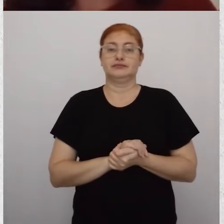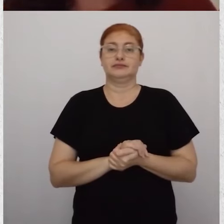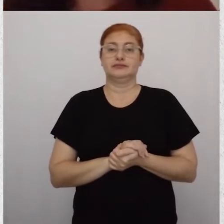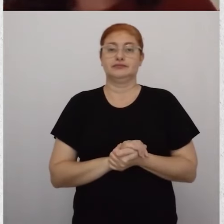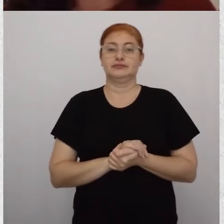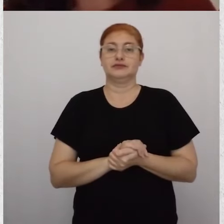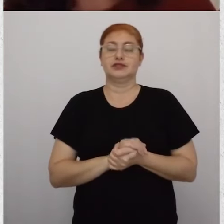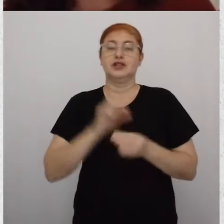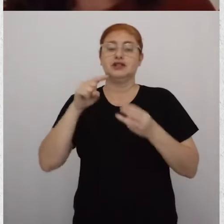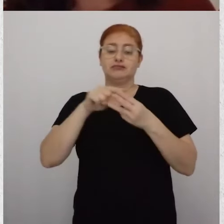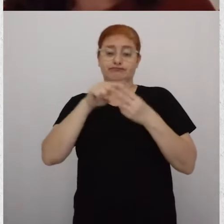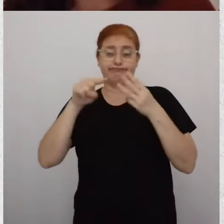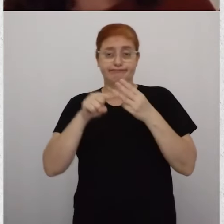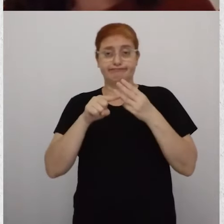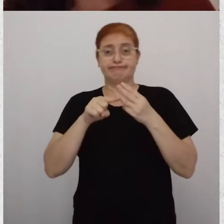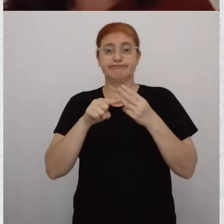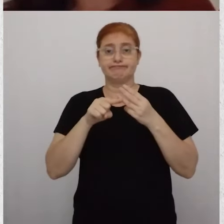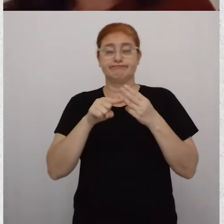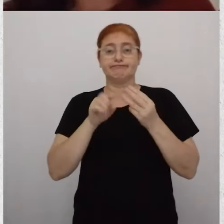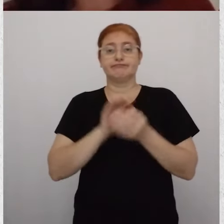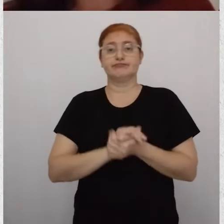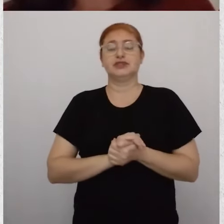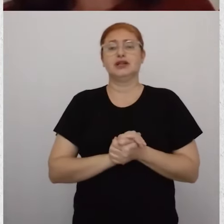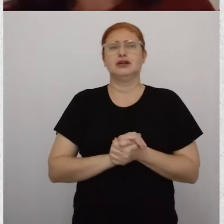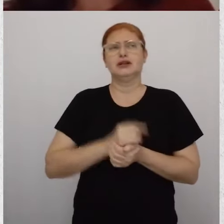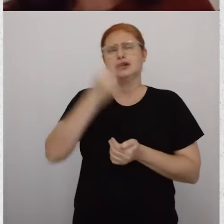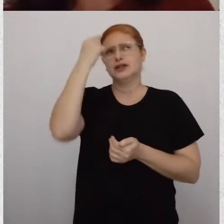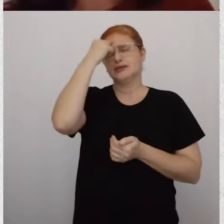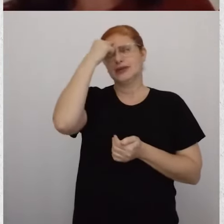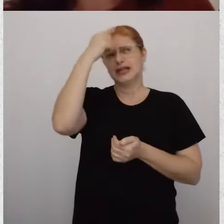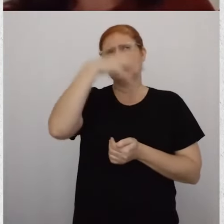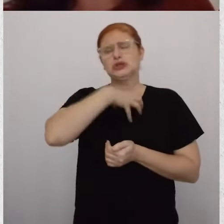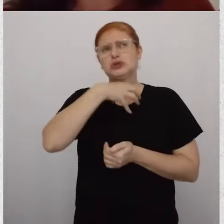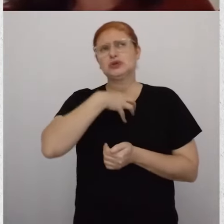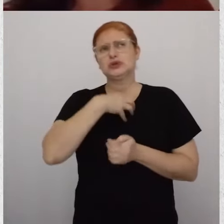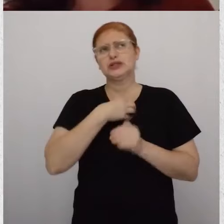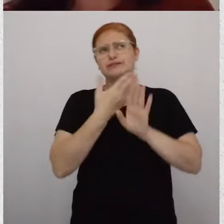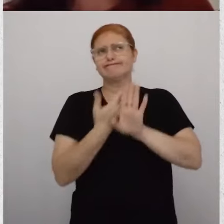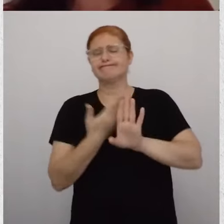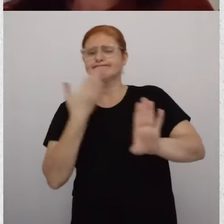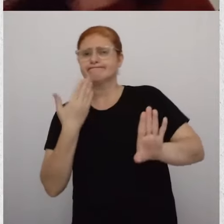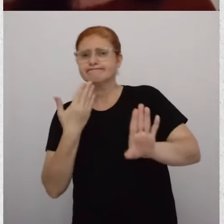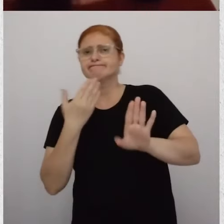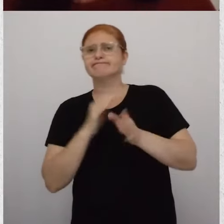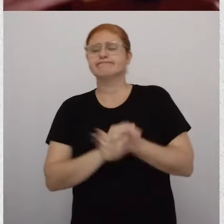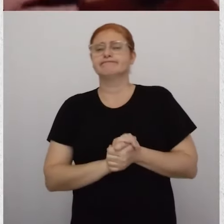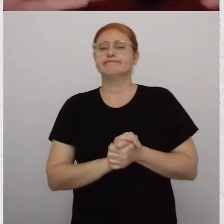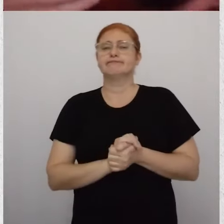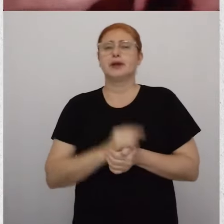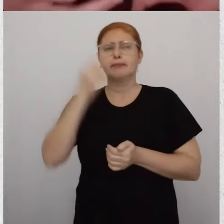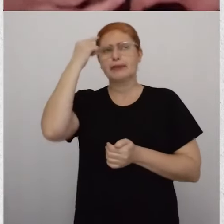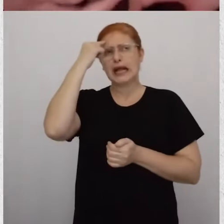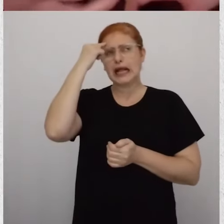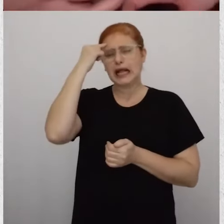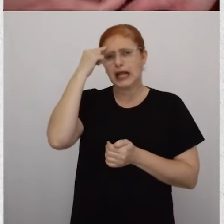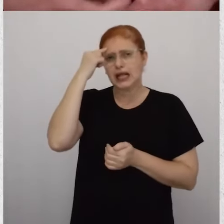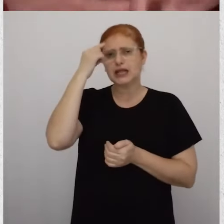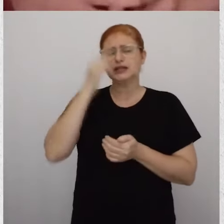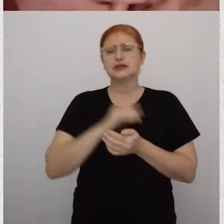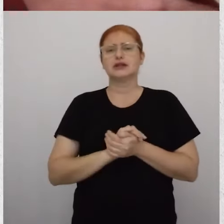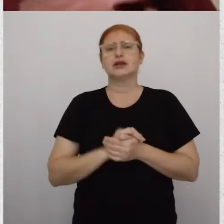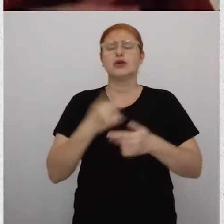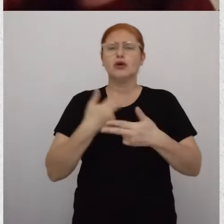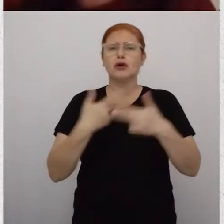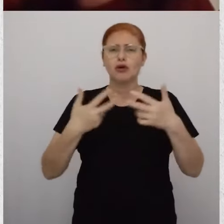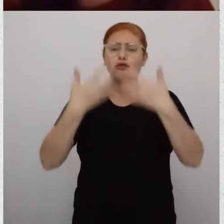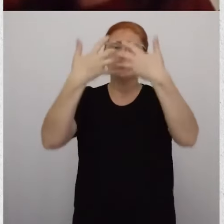E a tríade, ela não tá, assim, os elementos eu não penso eles de forma muito separada, na verdade, eu penso eles como elementos que